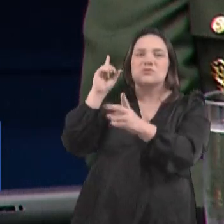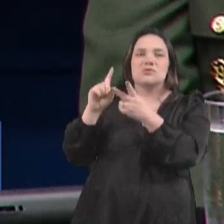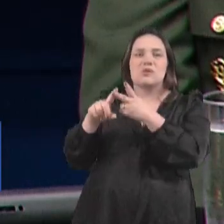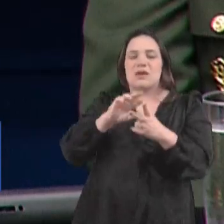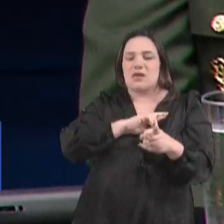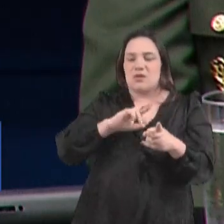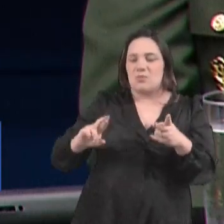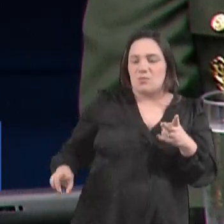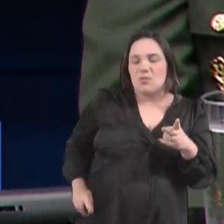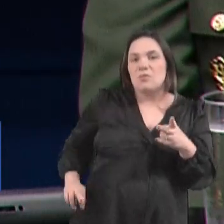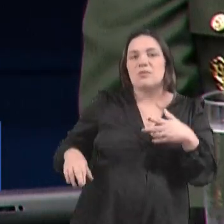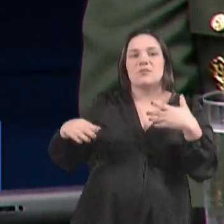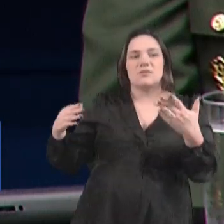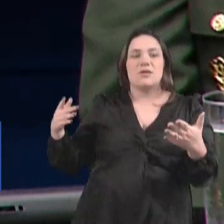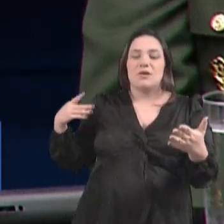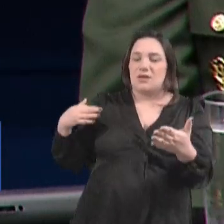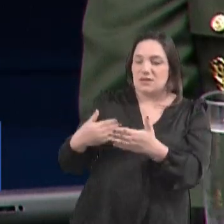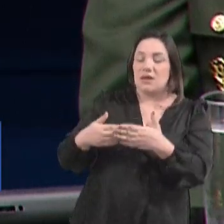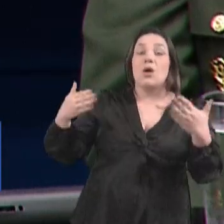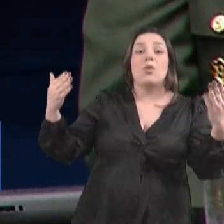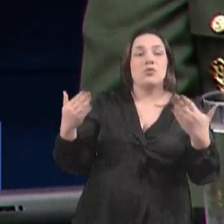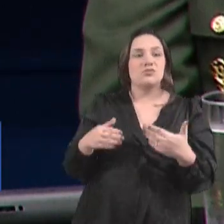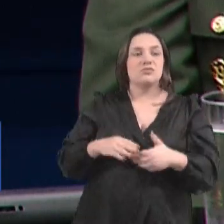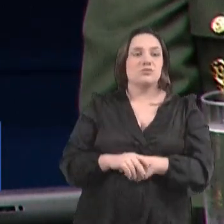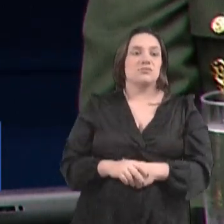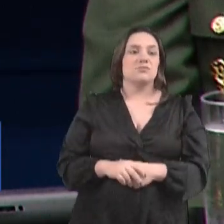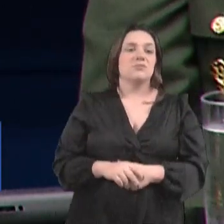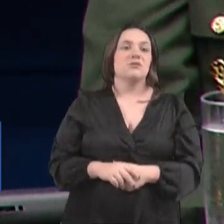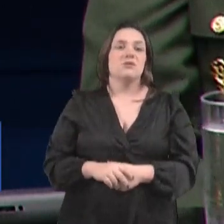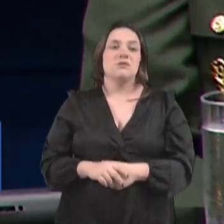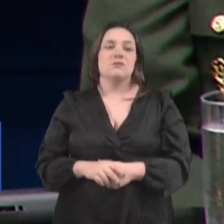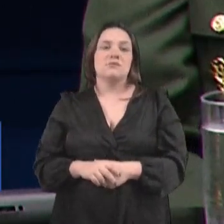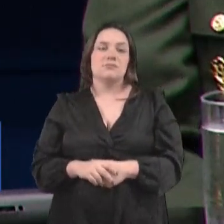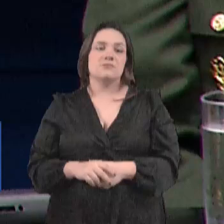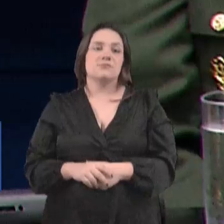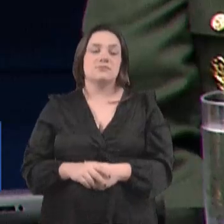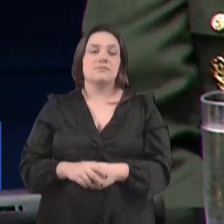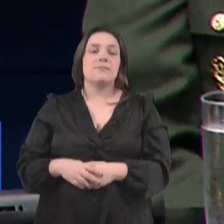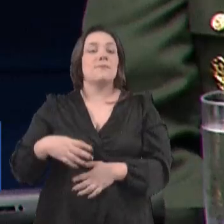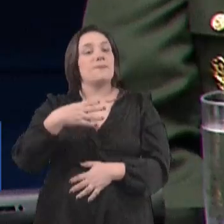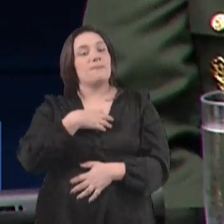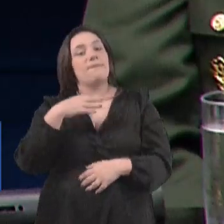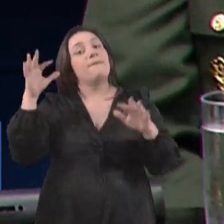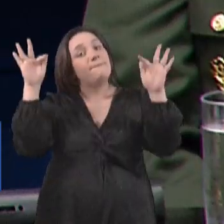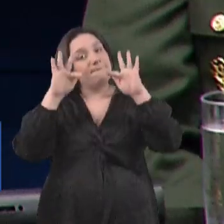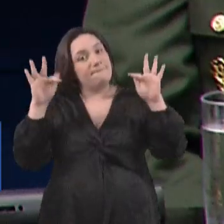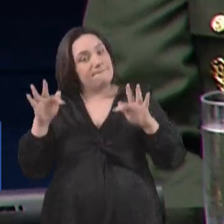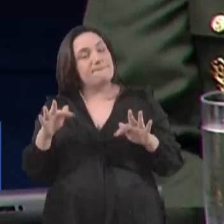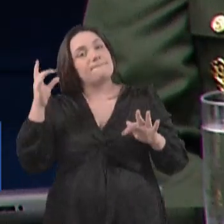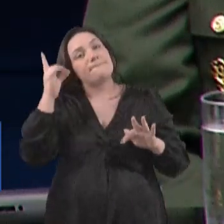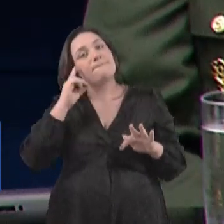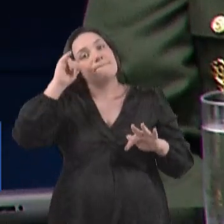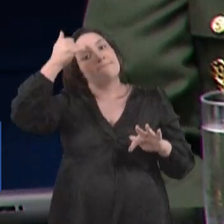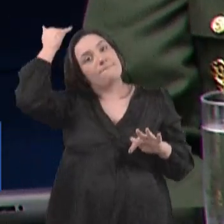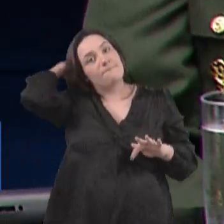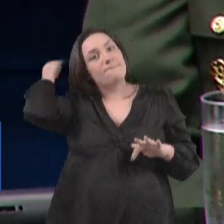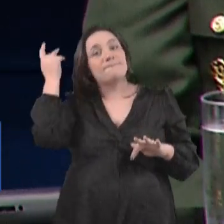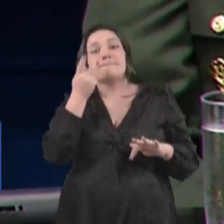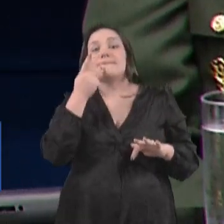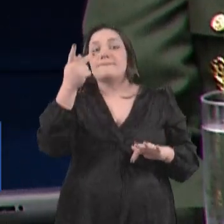República, até o que somos hoje. Muito feliz o deputado Júnior